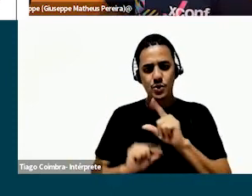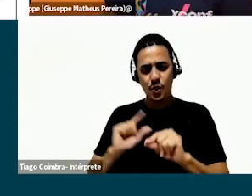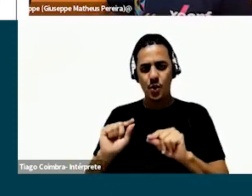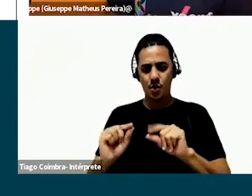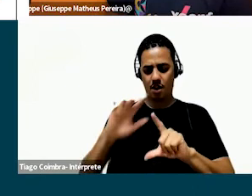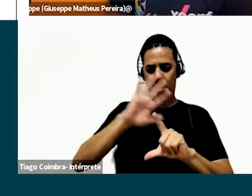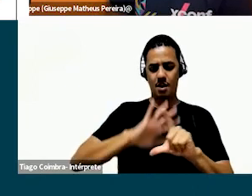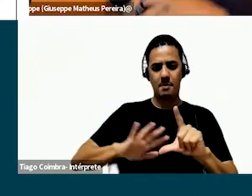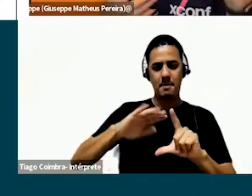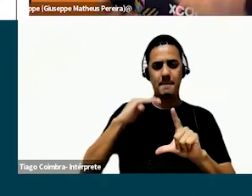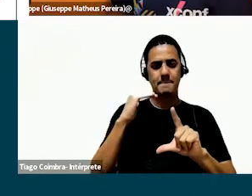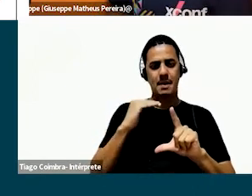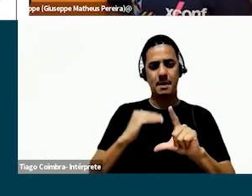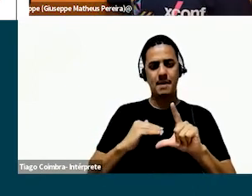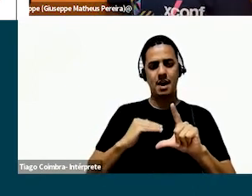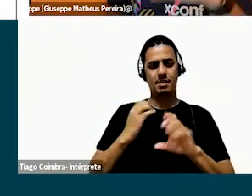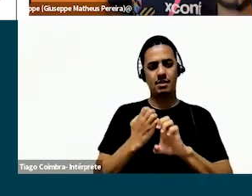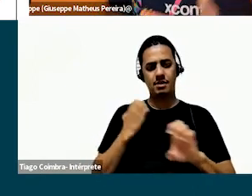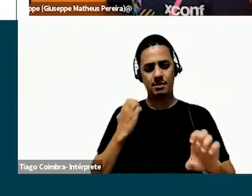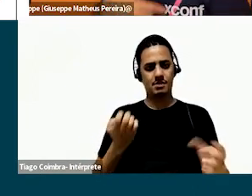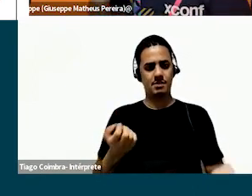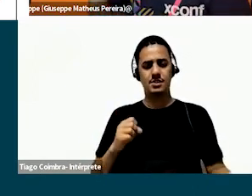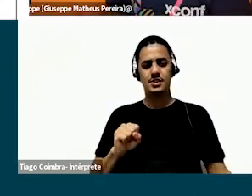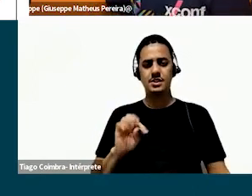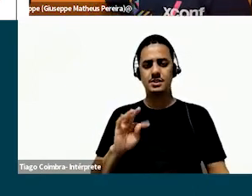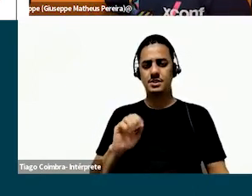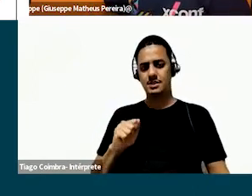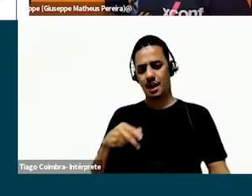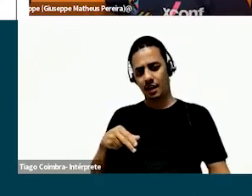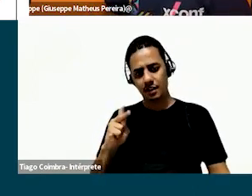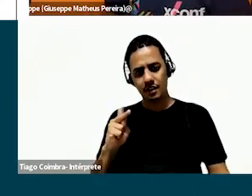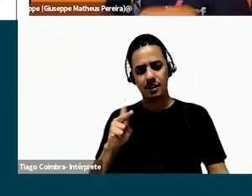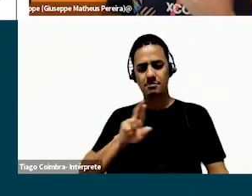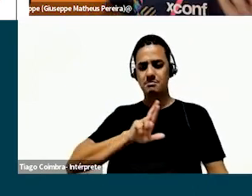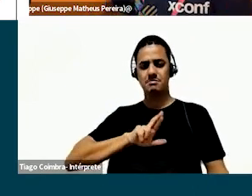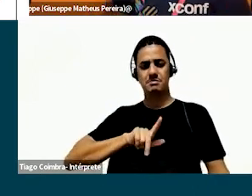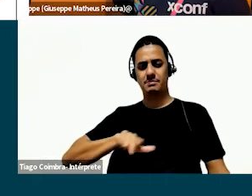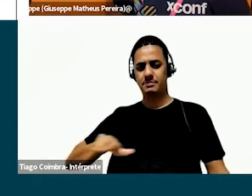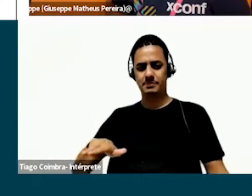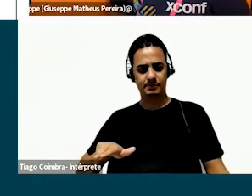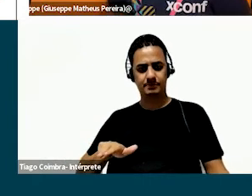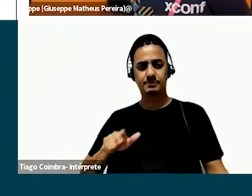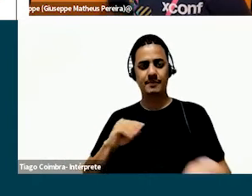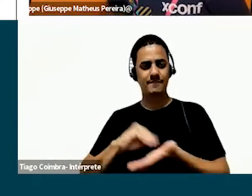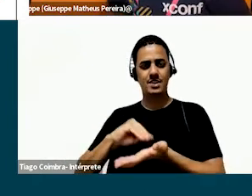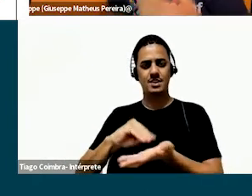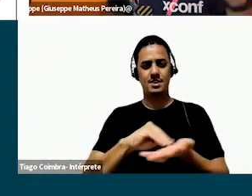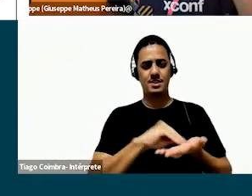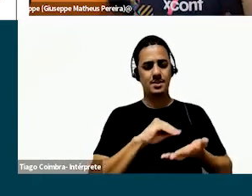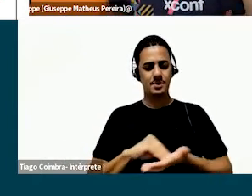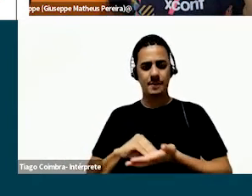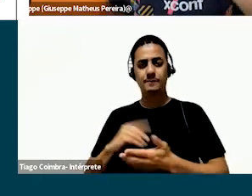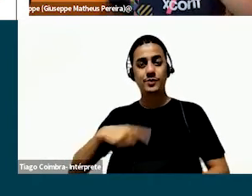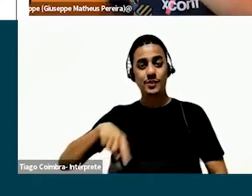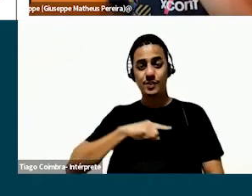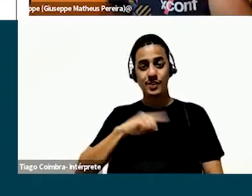escolhas estruturais por trás daquilo, né? Stack, enfim, um monte de coisa. Então, não são suficientes. A gente não sabe em que